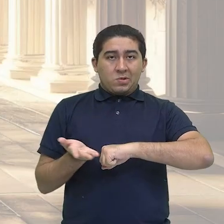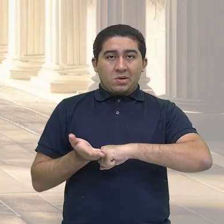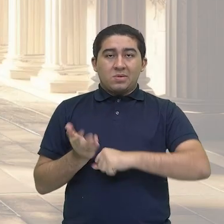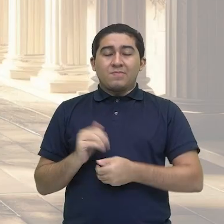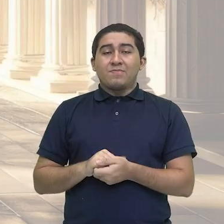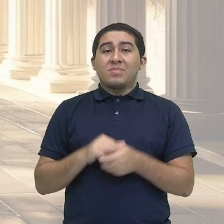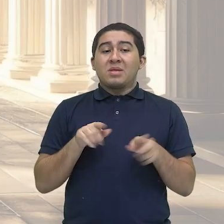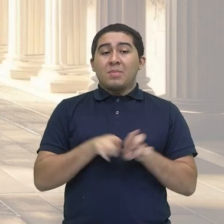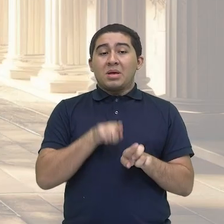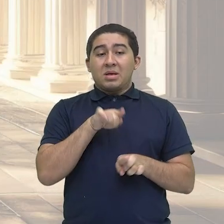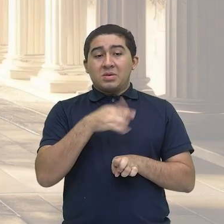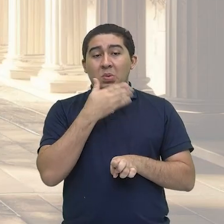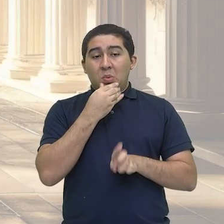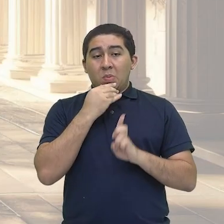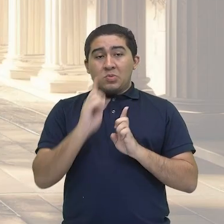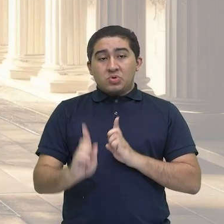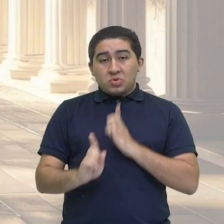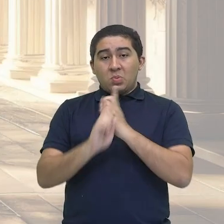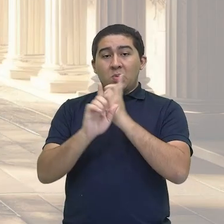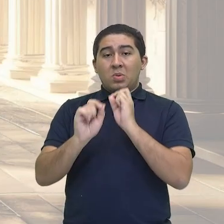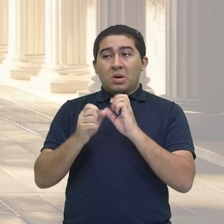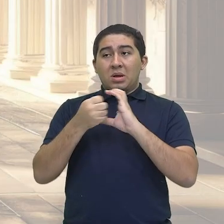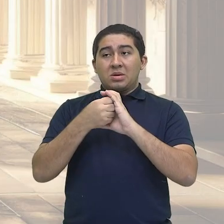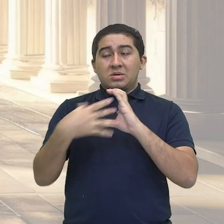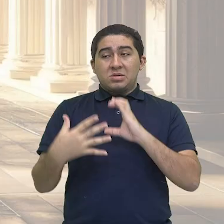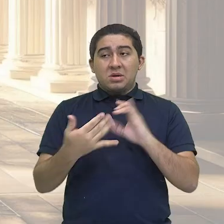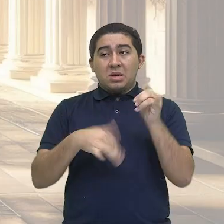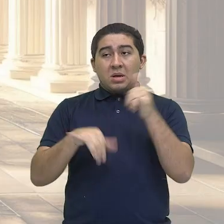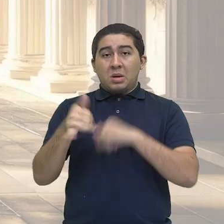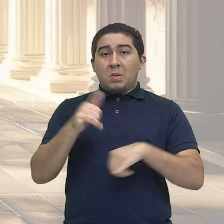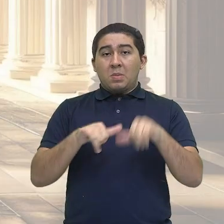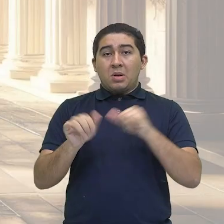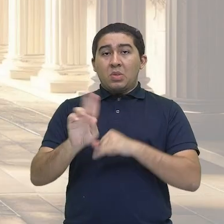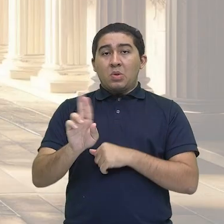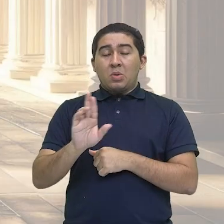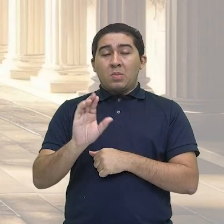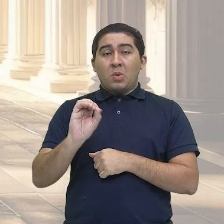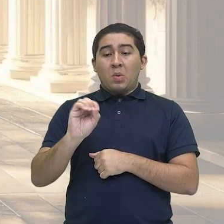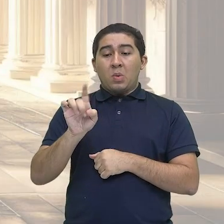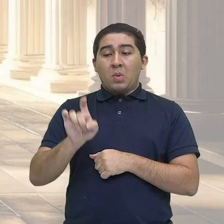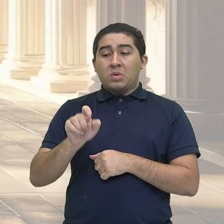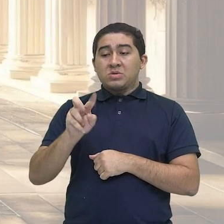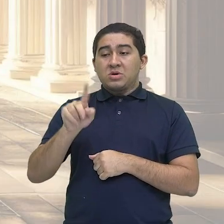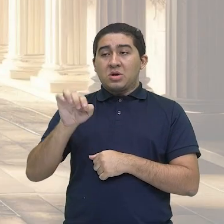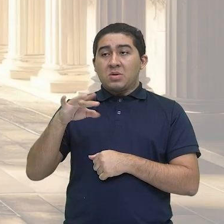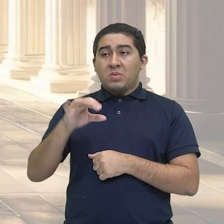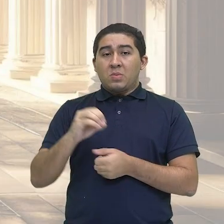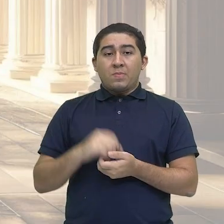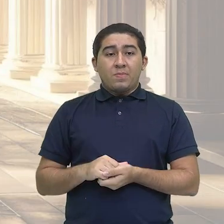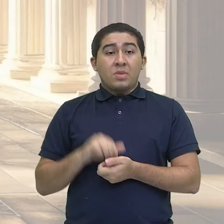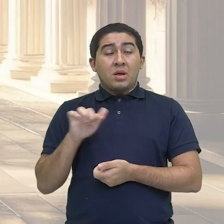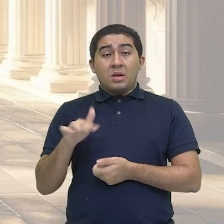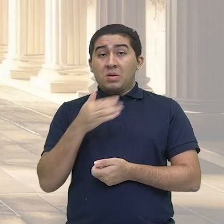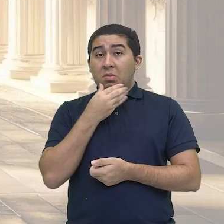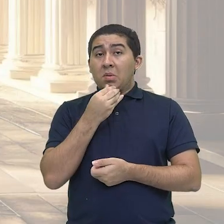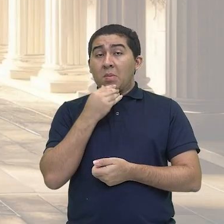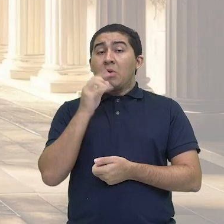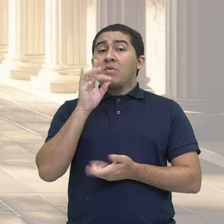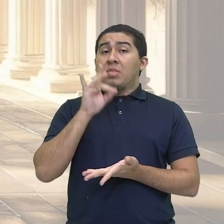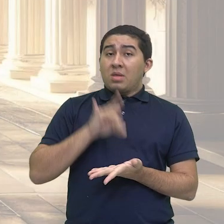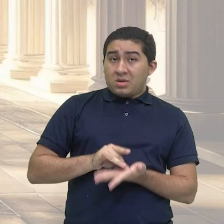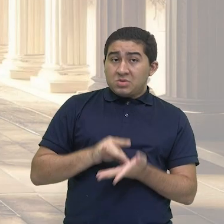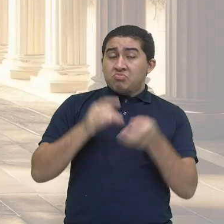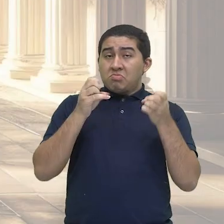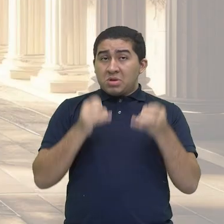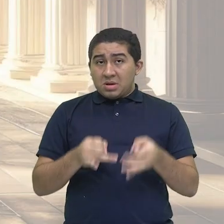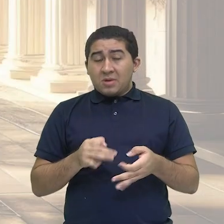elemento químico oxigênio. Lavoisier, ele reafirma esse princípio,